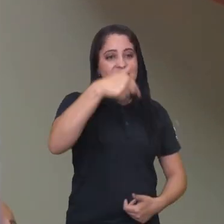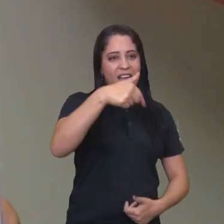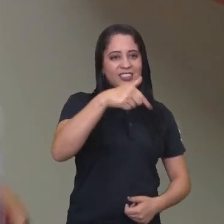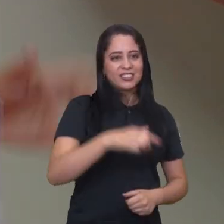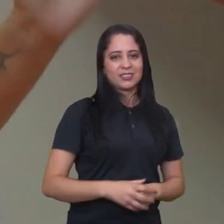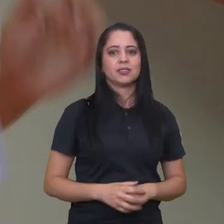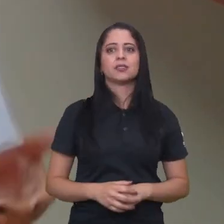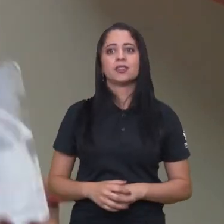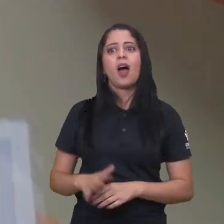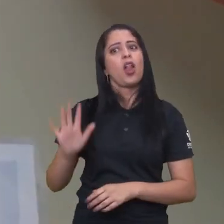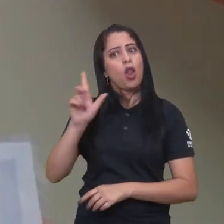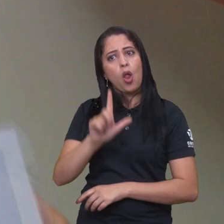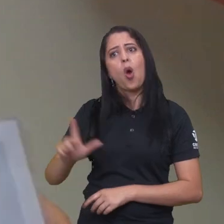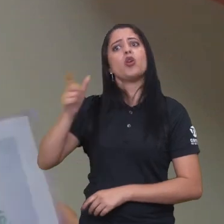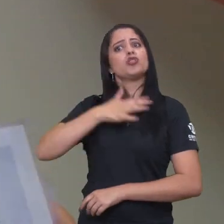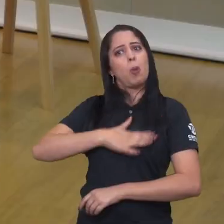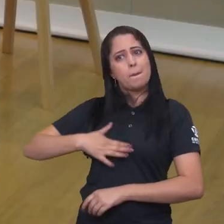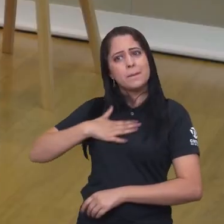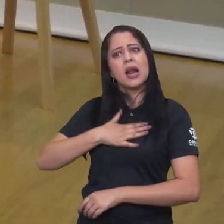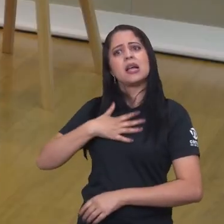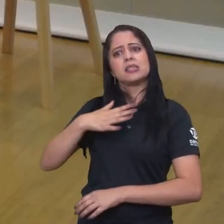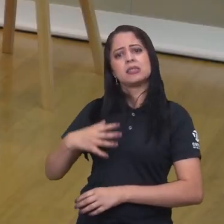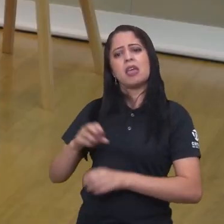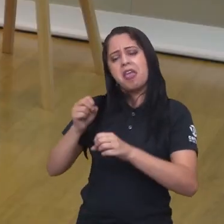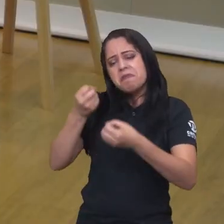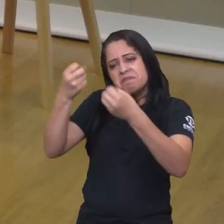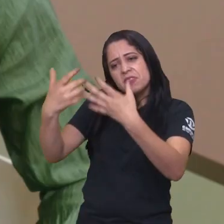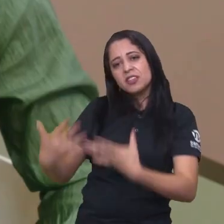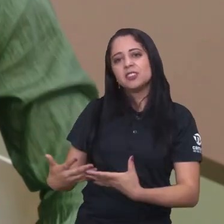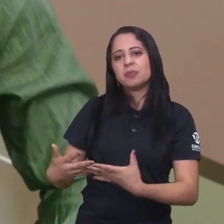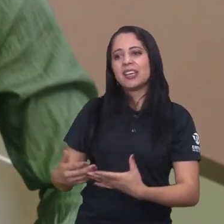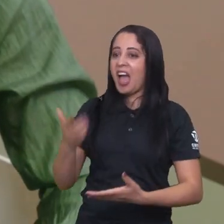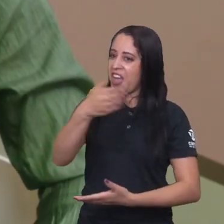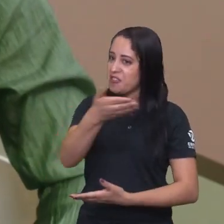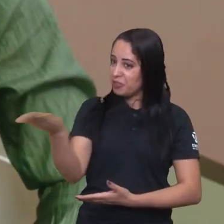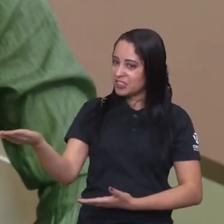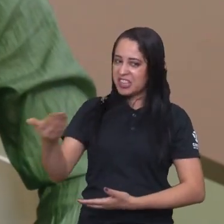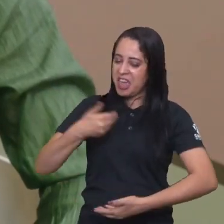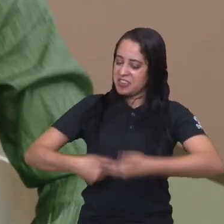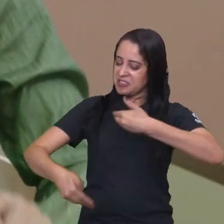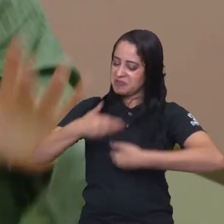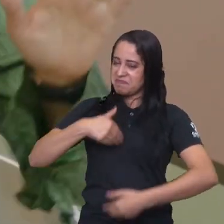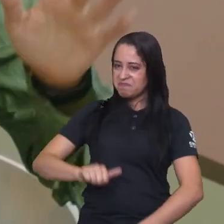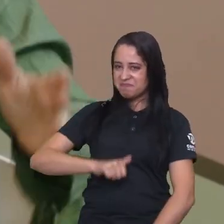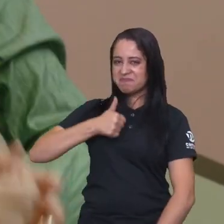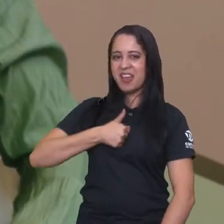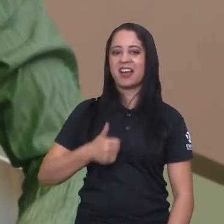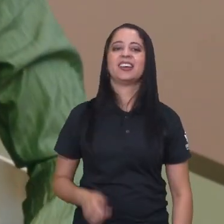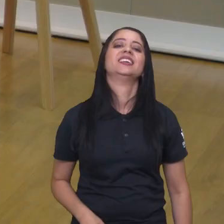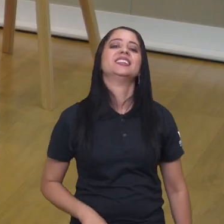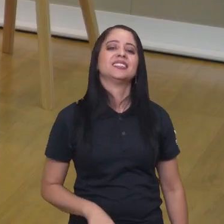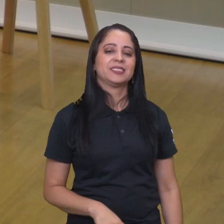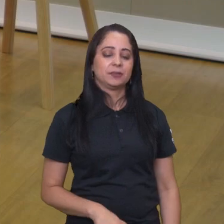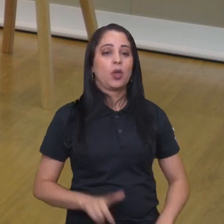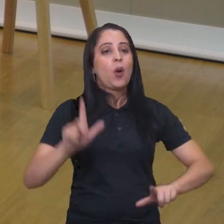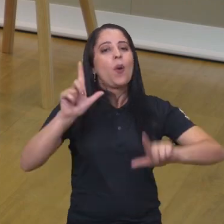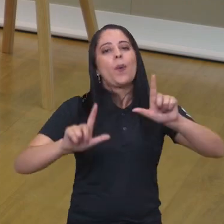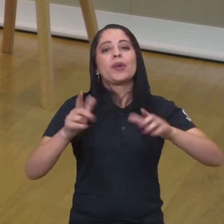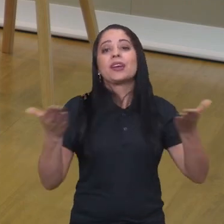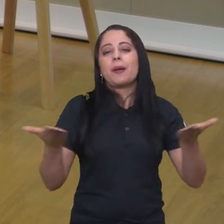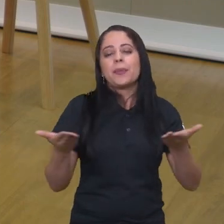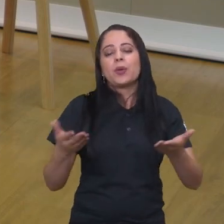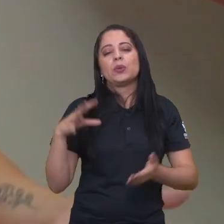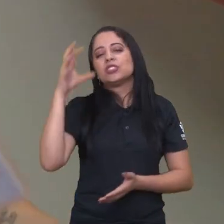abordar essas 7 saúdes. O que você acha? Ah, vai ser um prazer contribuir com vocês e deixar o pessoal de bem com vocês aí. Ótimo, com